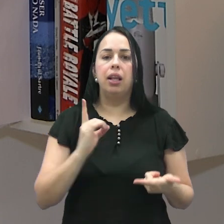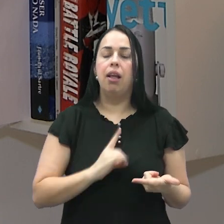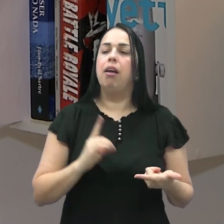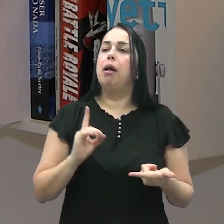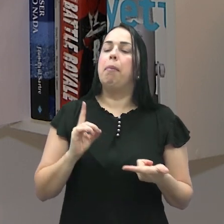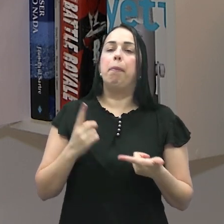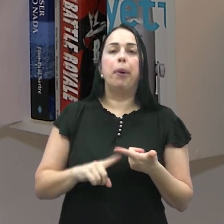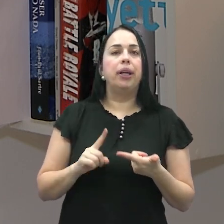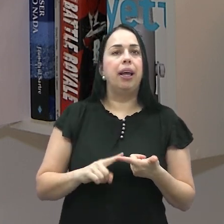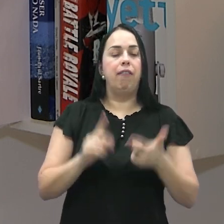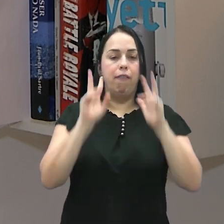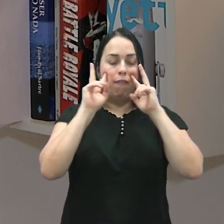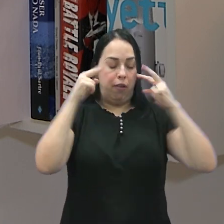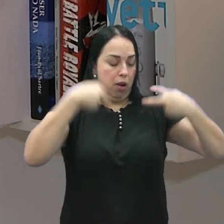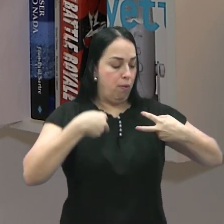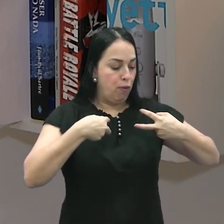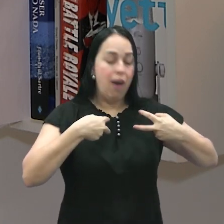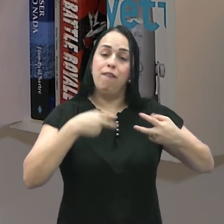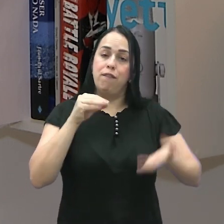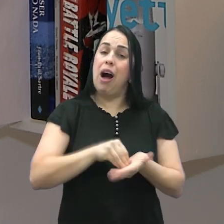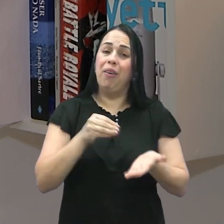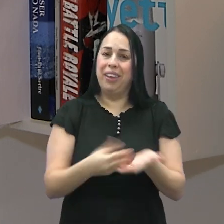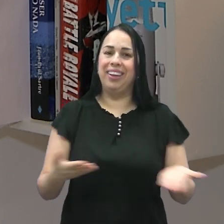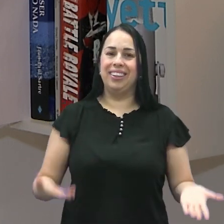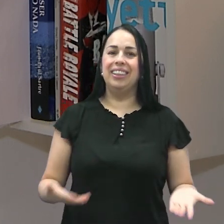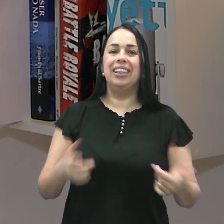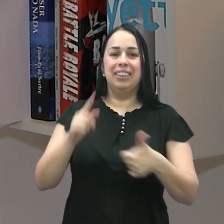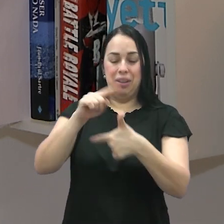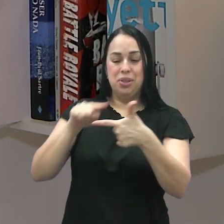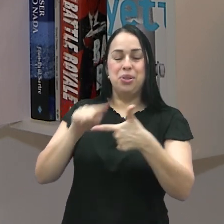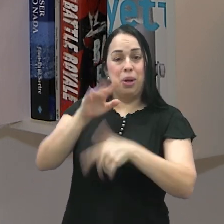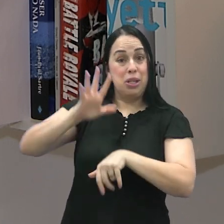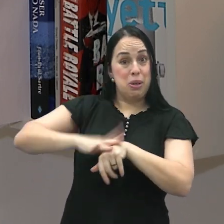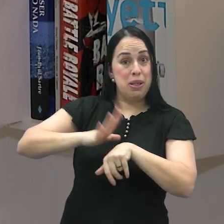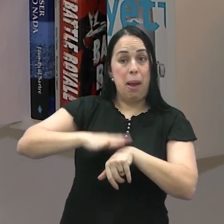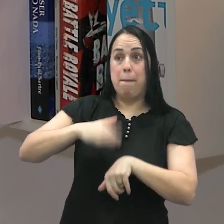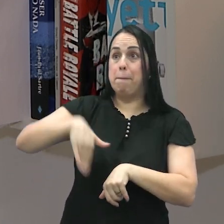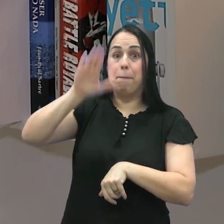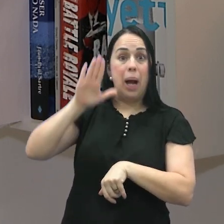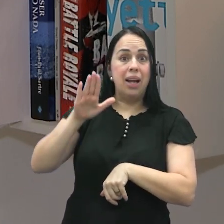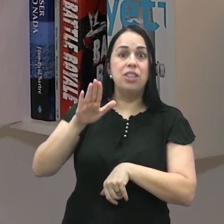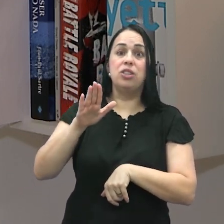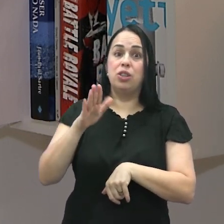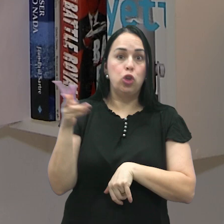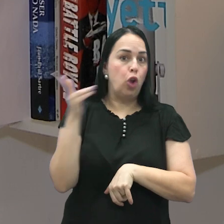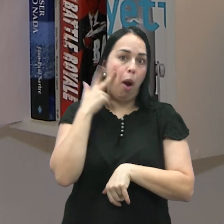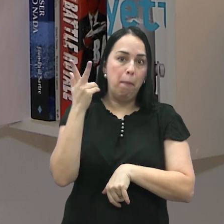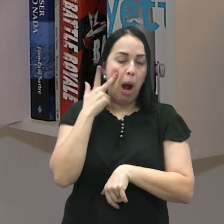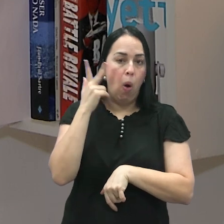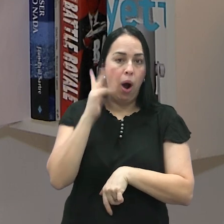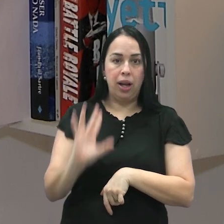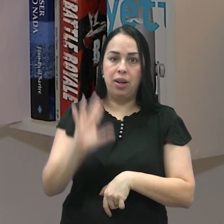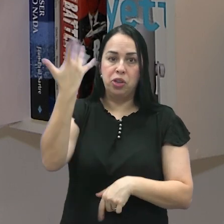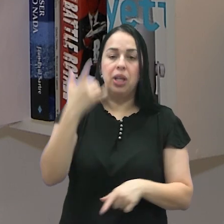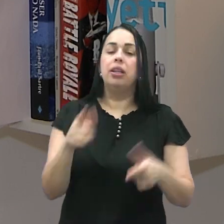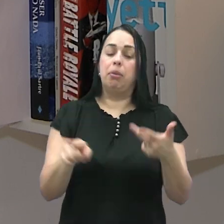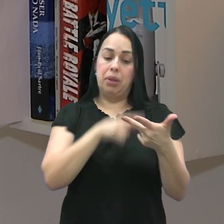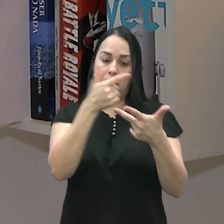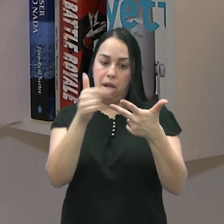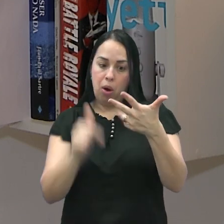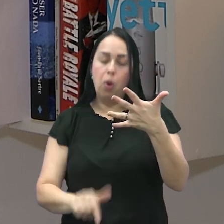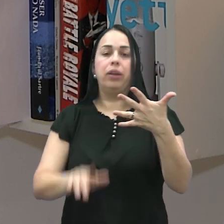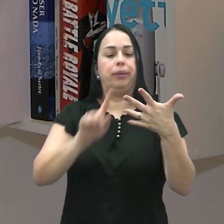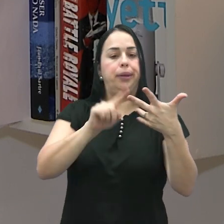por faltar essa reflexão interna. Então são doenças não só, né? Elas não só são as que eu mais escuto aqui no consultório também, como também